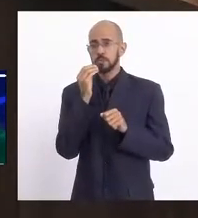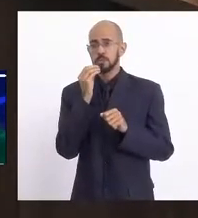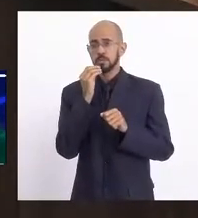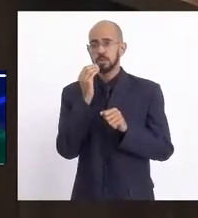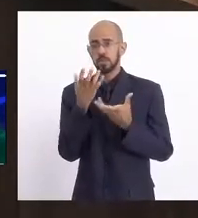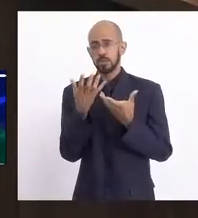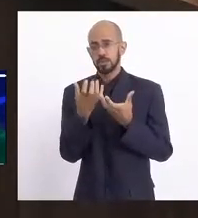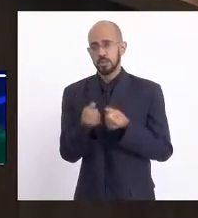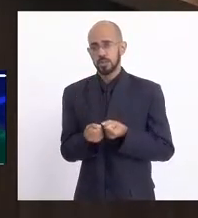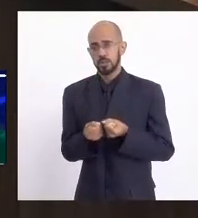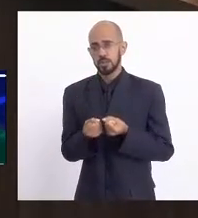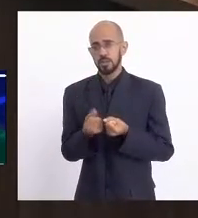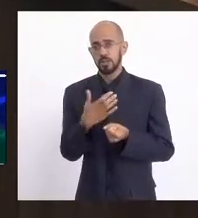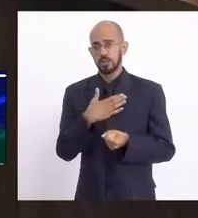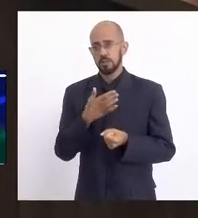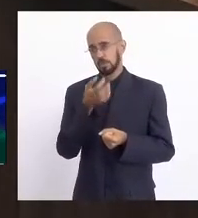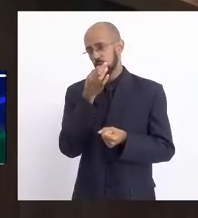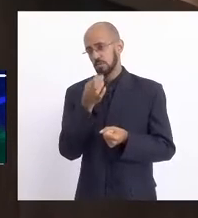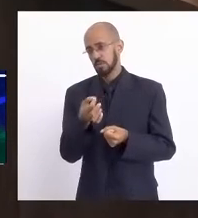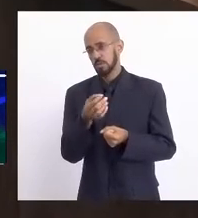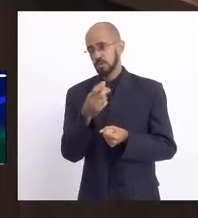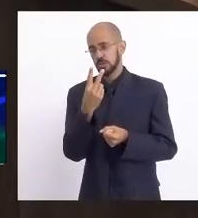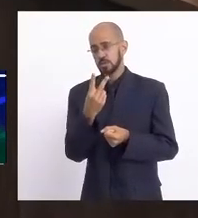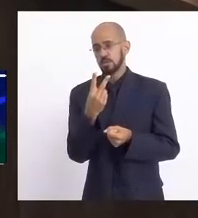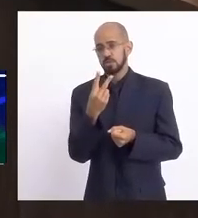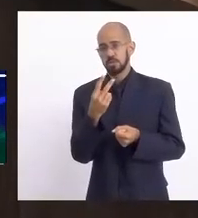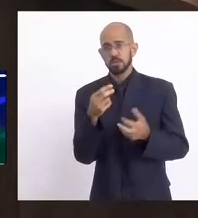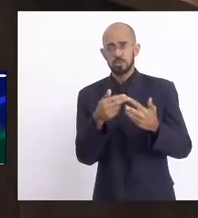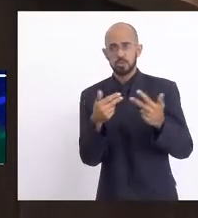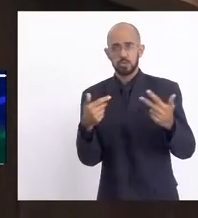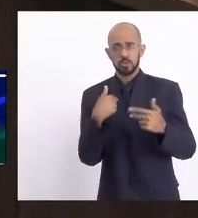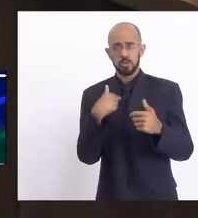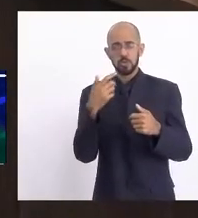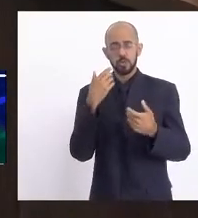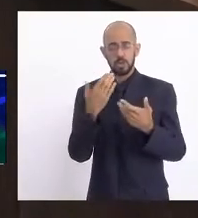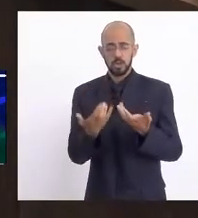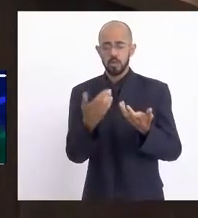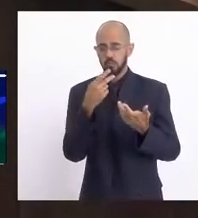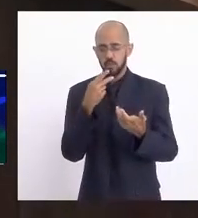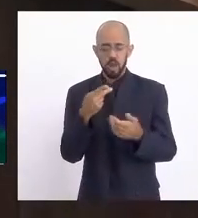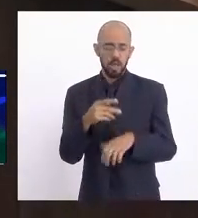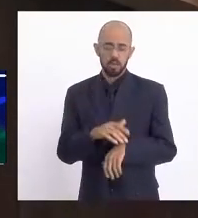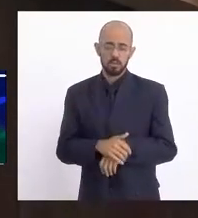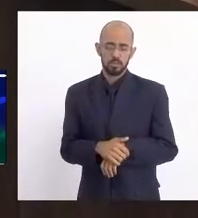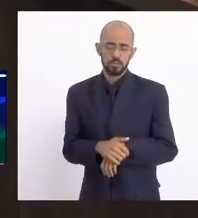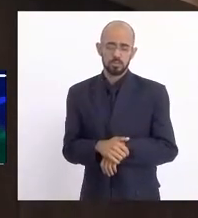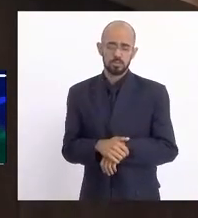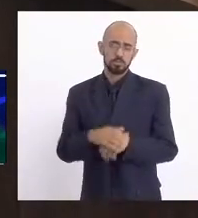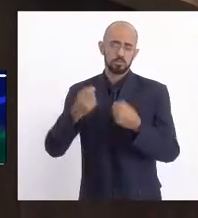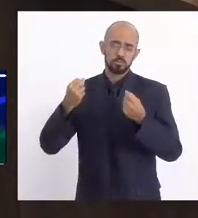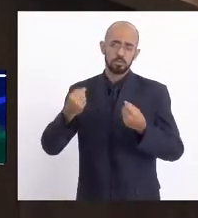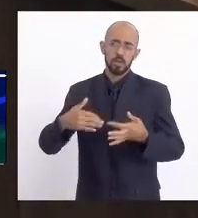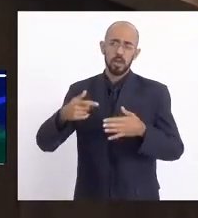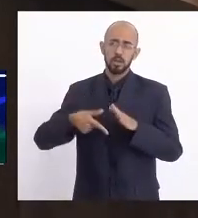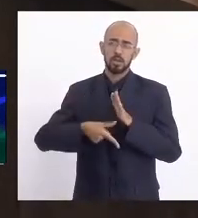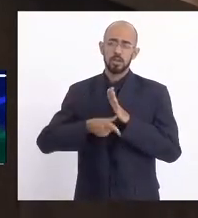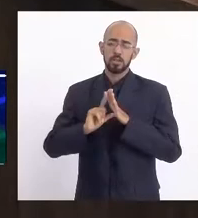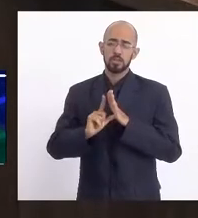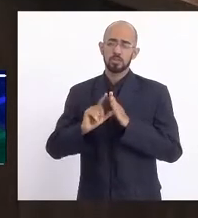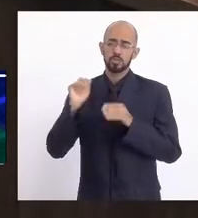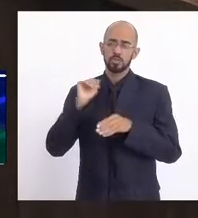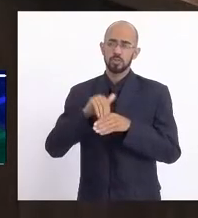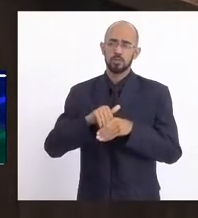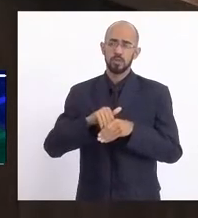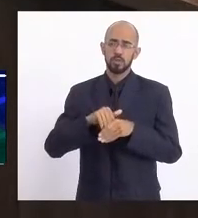acolhida. Então, essas duas ponderações que eu queria fazer antes de ir para o voto